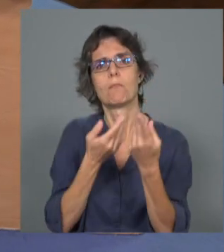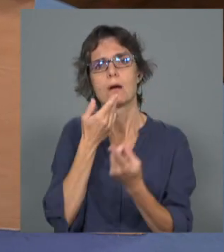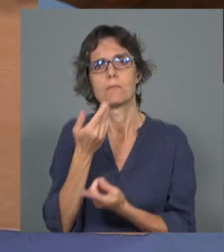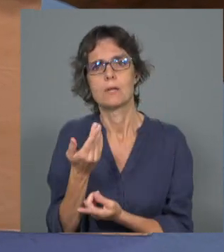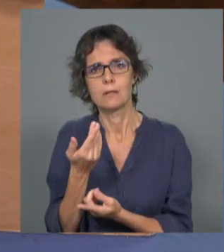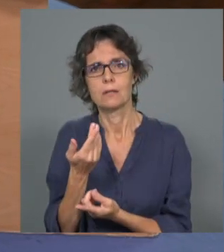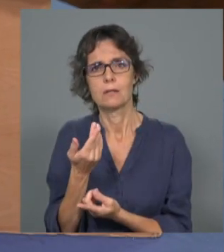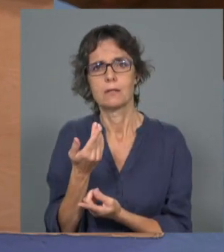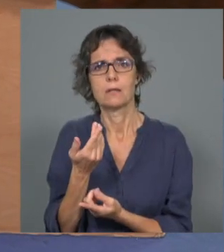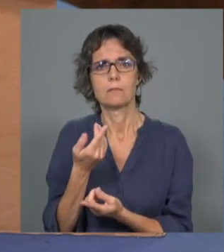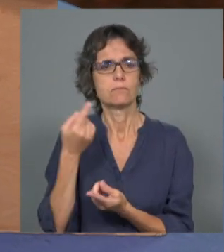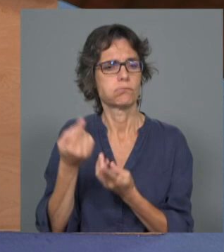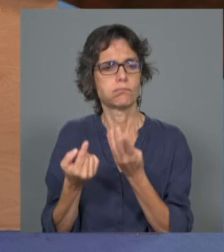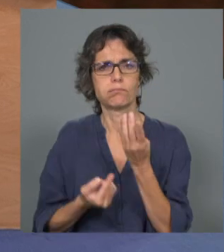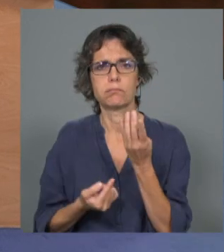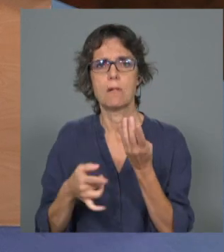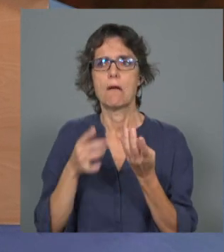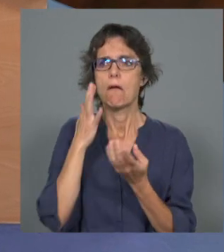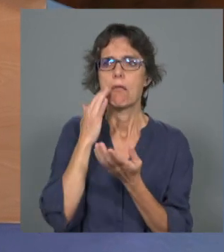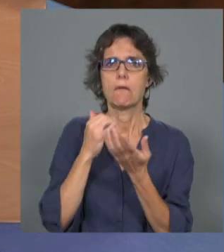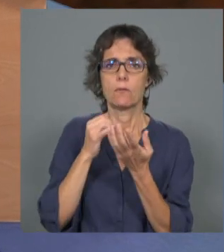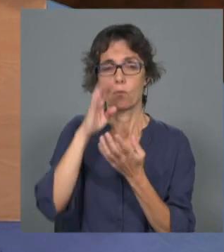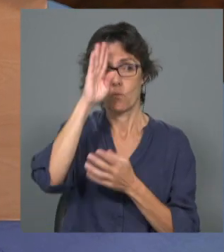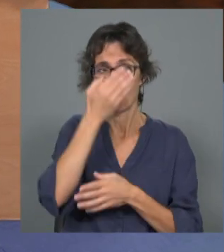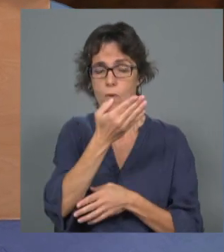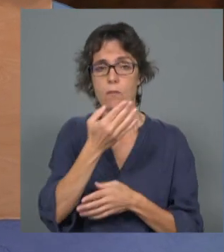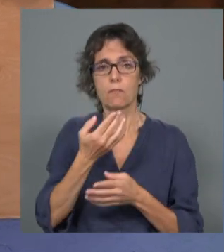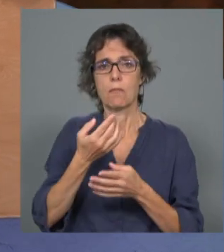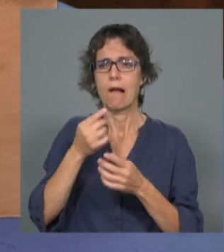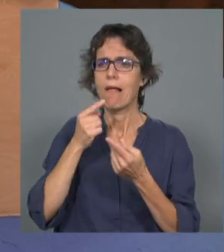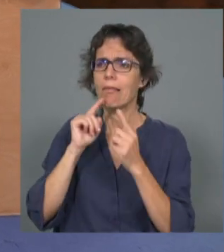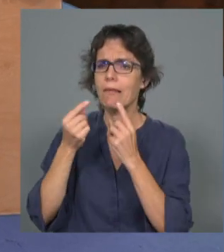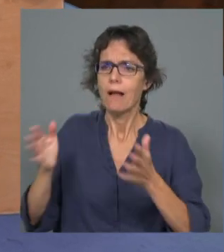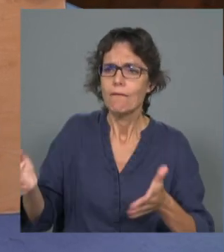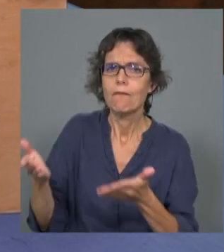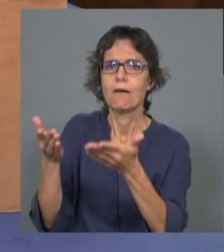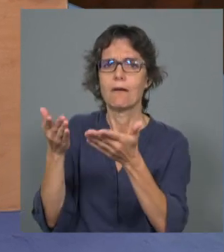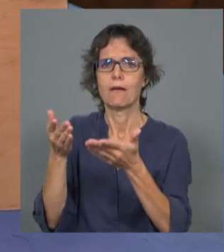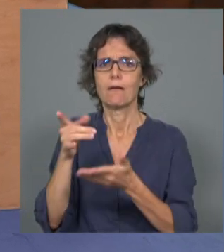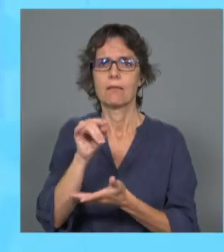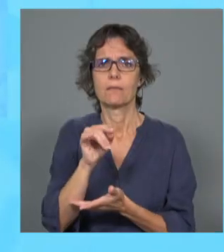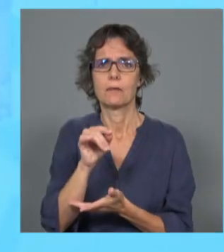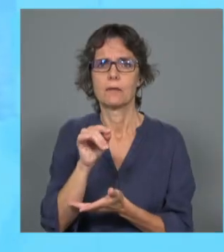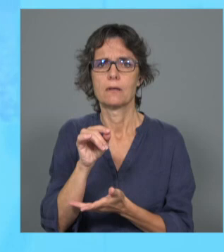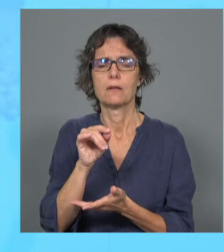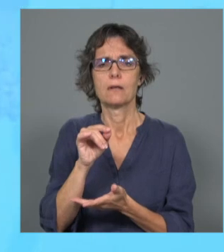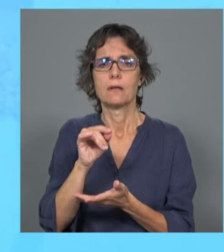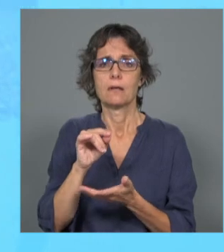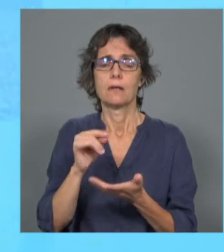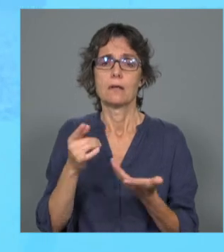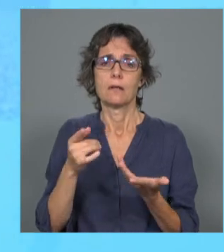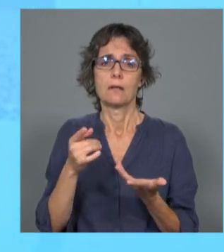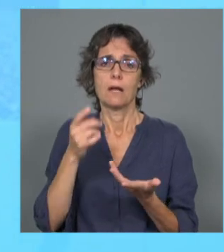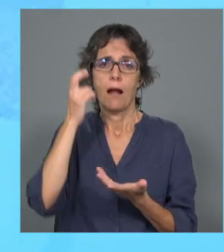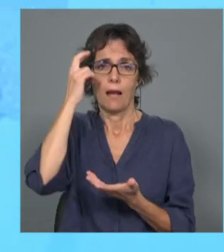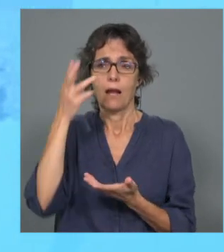tem levado a cabo tentativas de diálogo, fala-se da sua ida a Kiev,